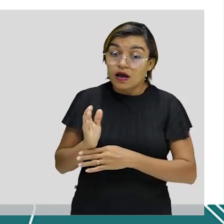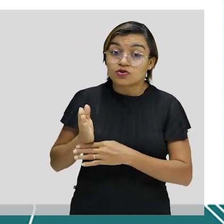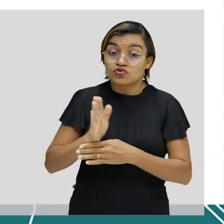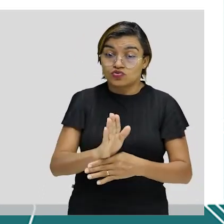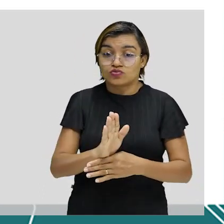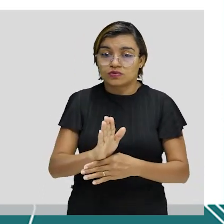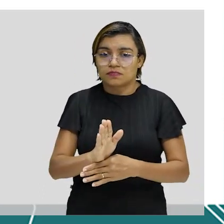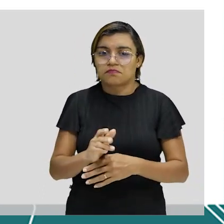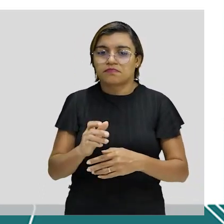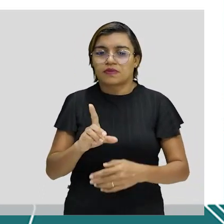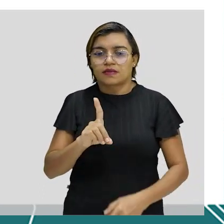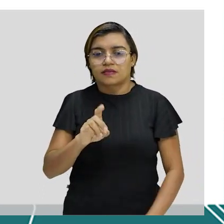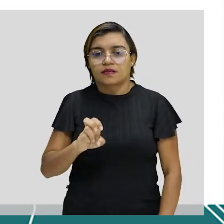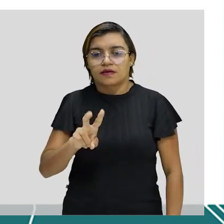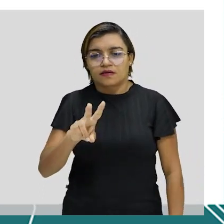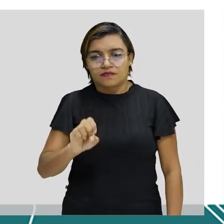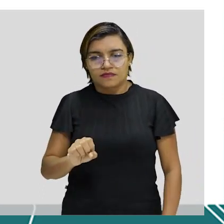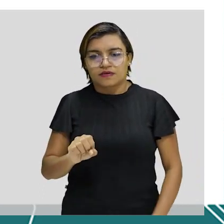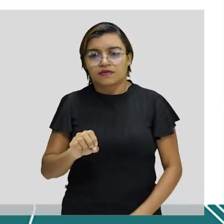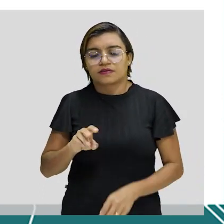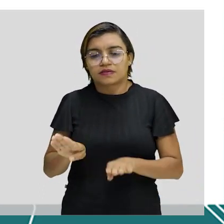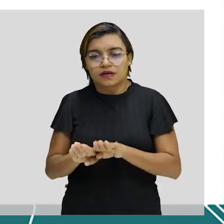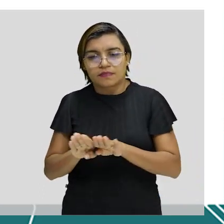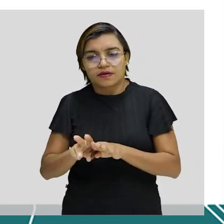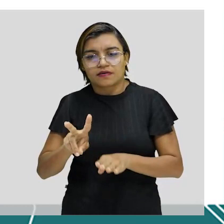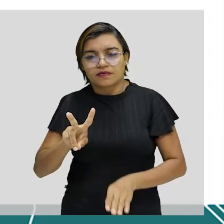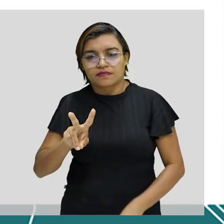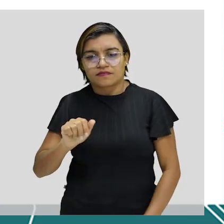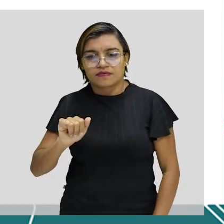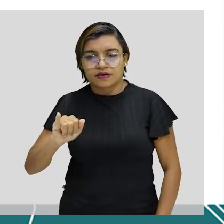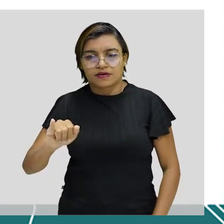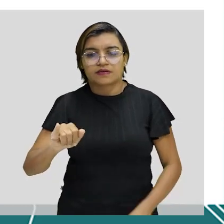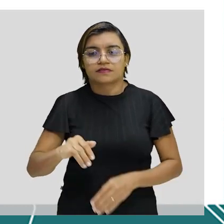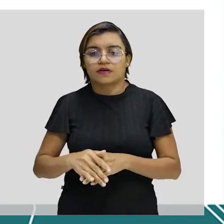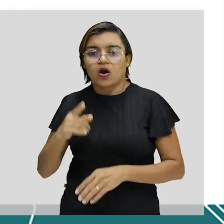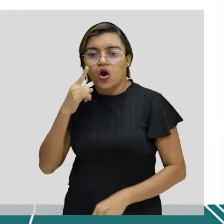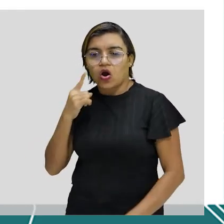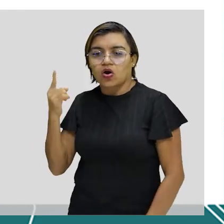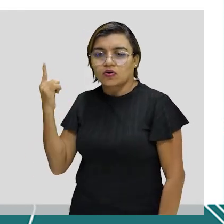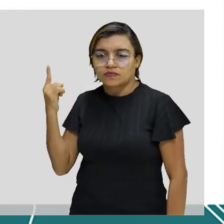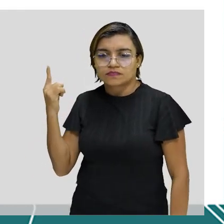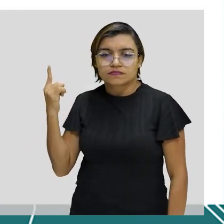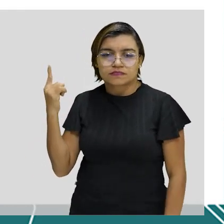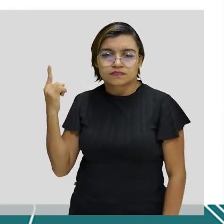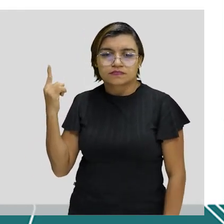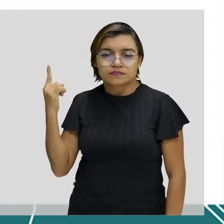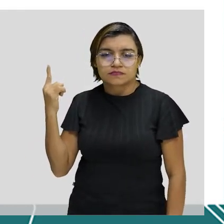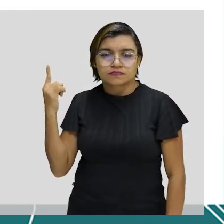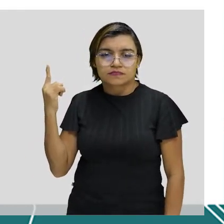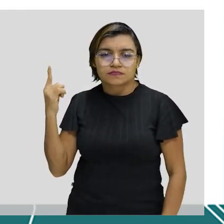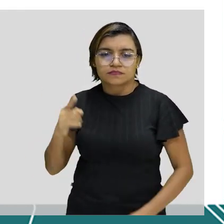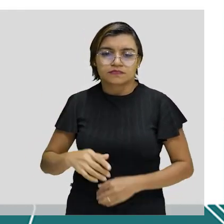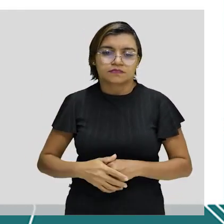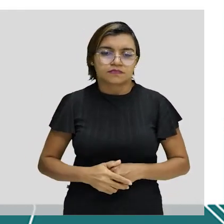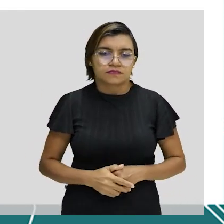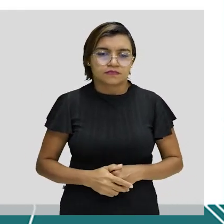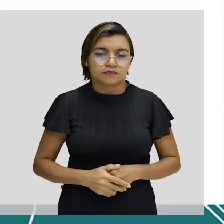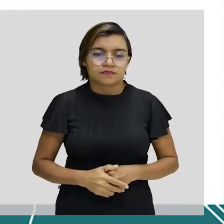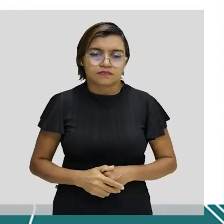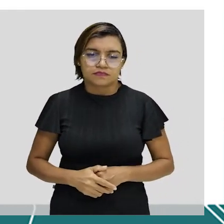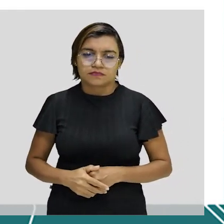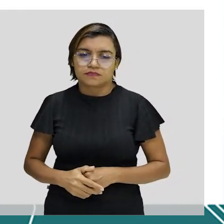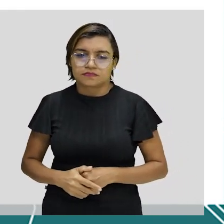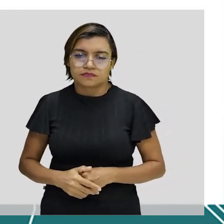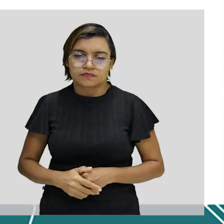e vai. Caso o verbo dever e o verbo ir, acompanhe os verbos principais. Olha só. O